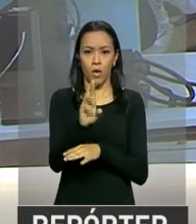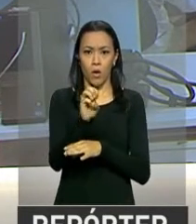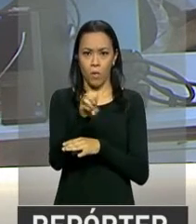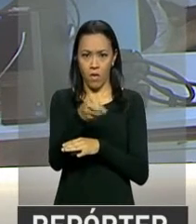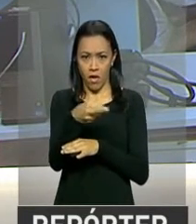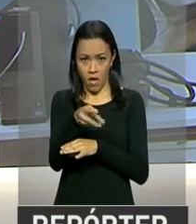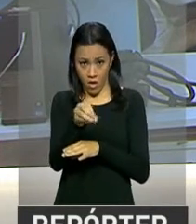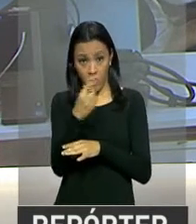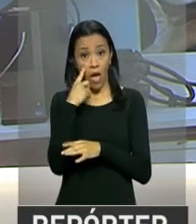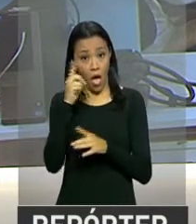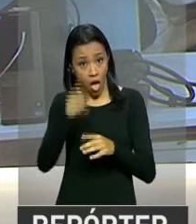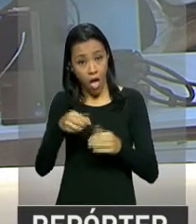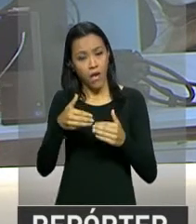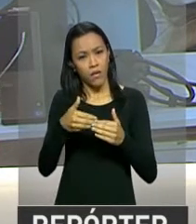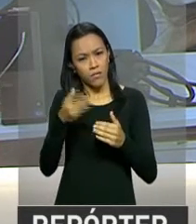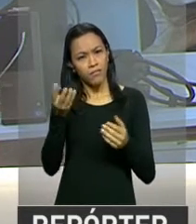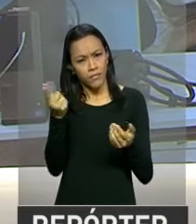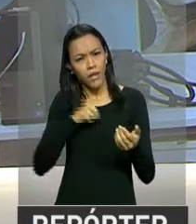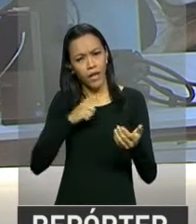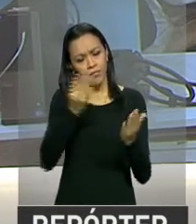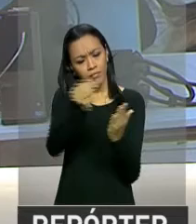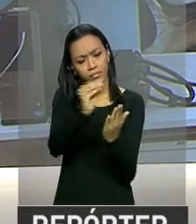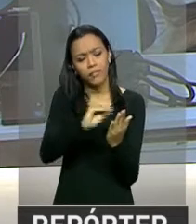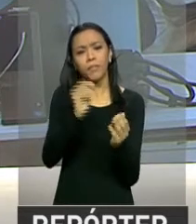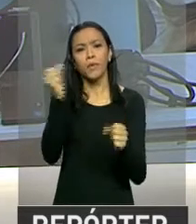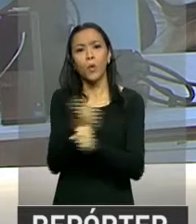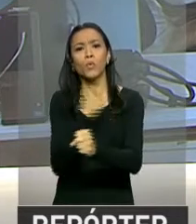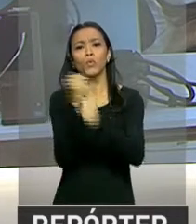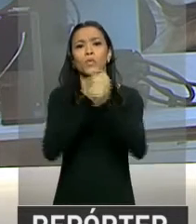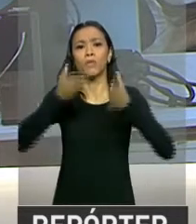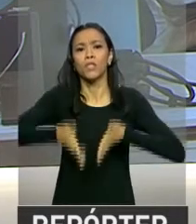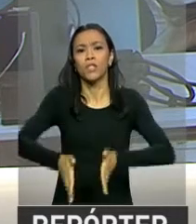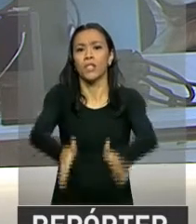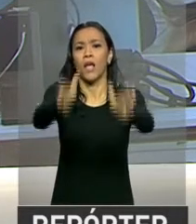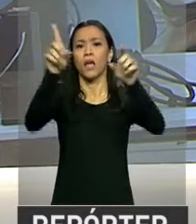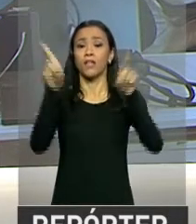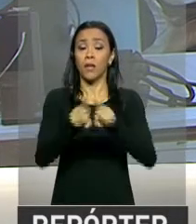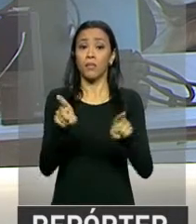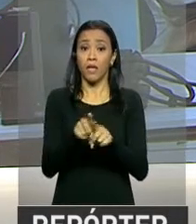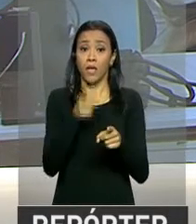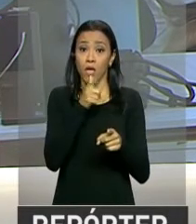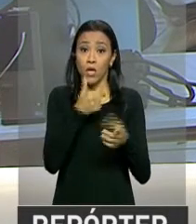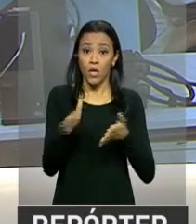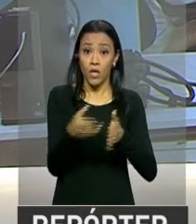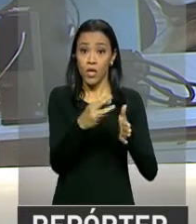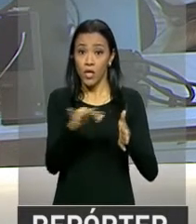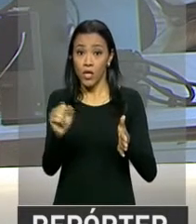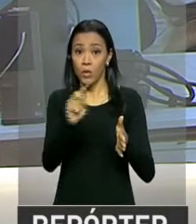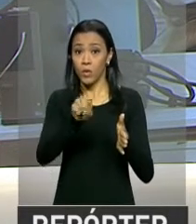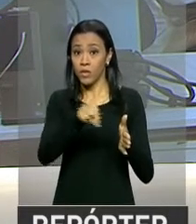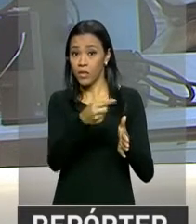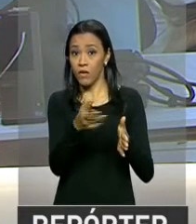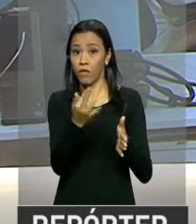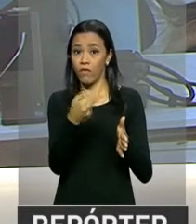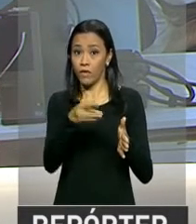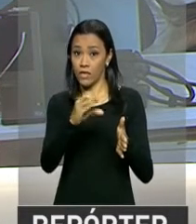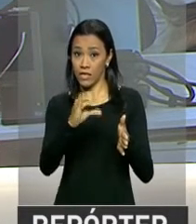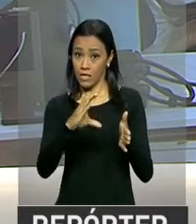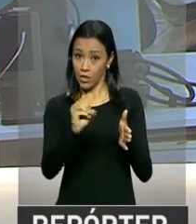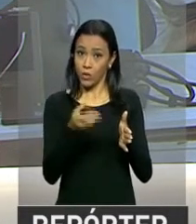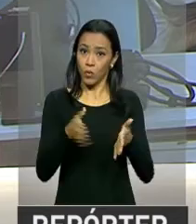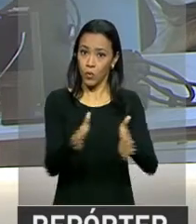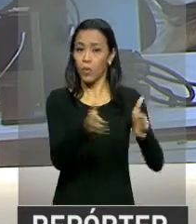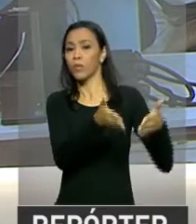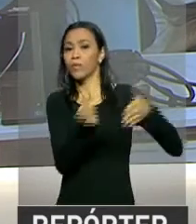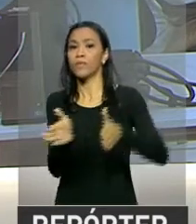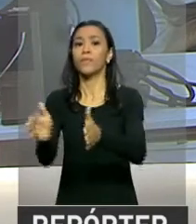de investimentos, como obras de estradas e rodovias, a transposição do Rio São Francisco e investimentos também na área de